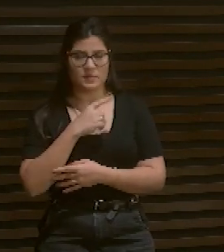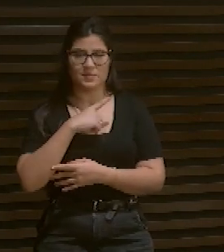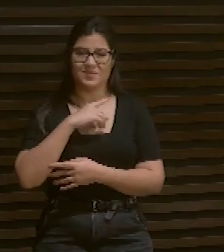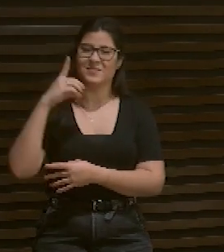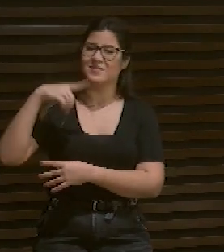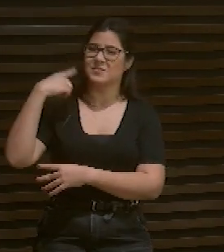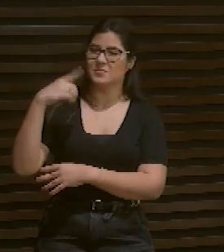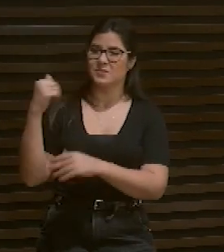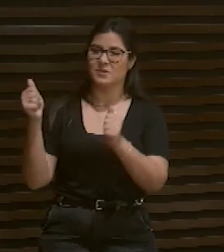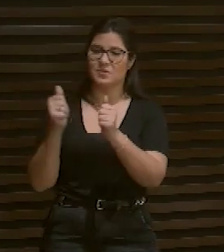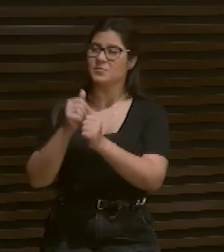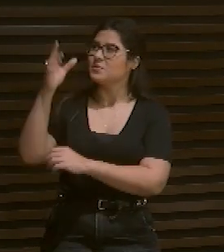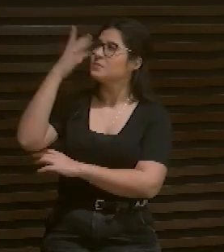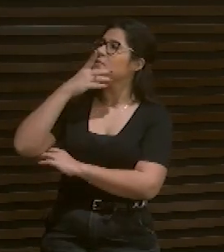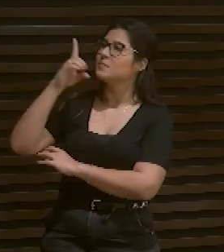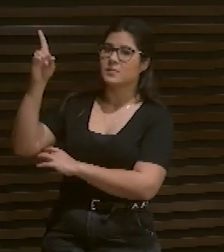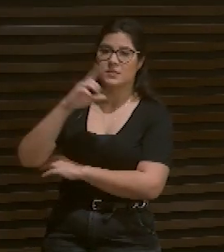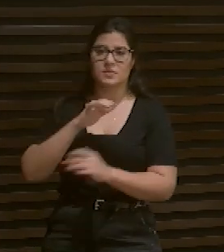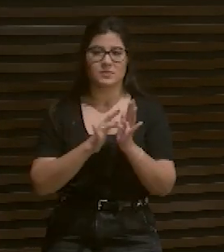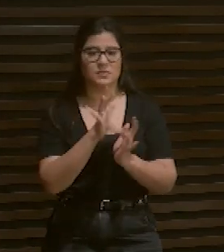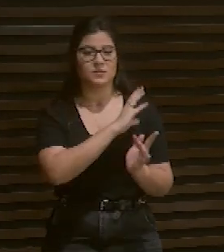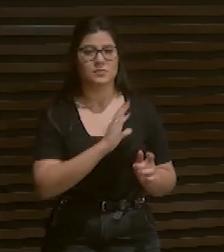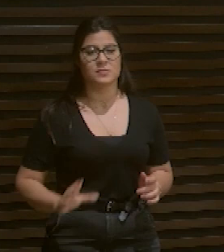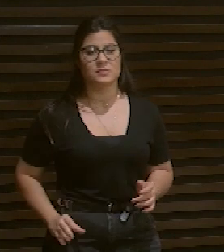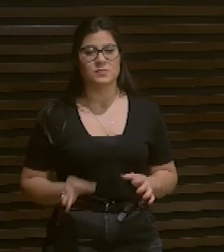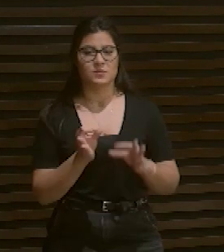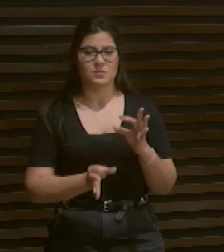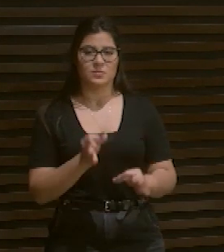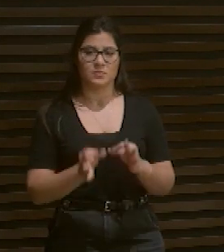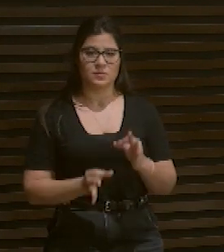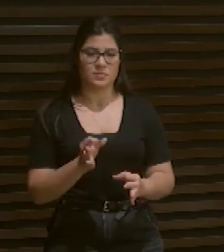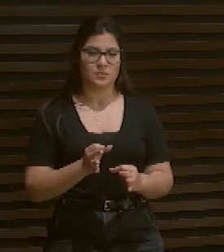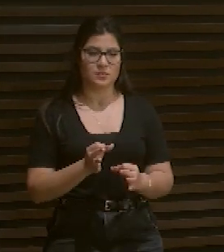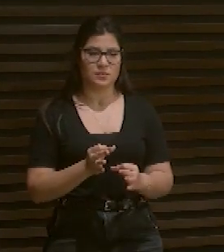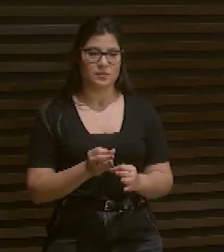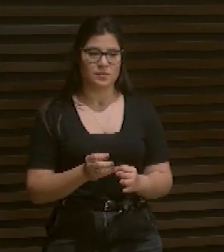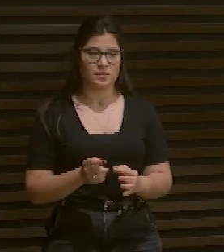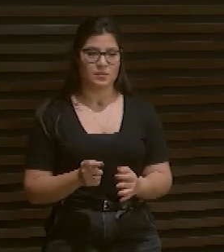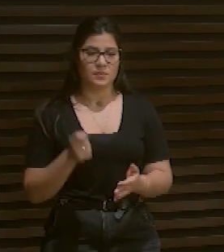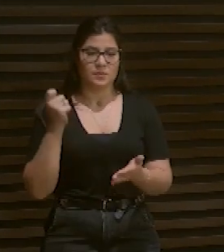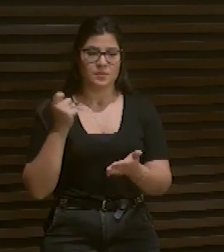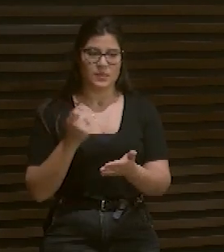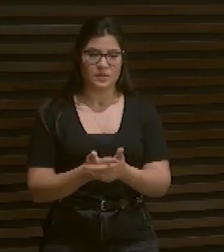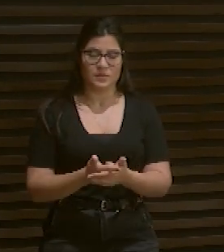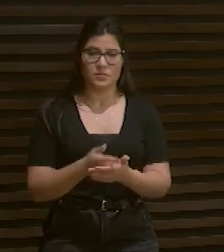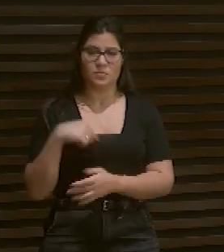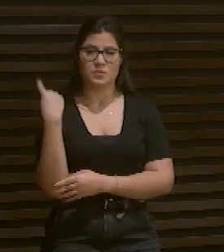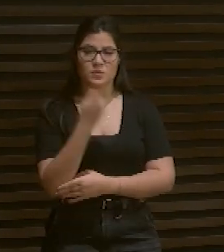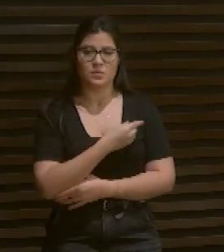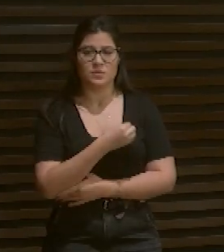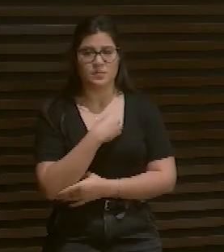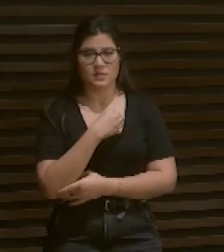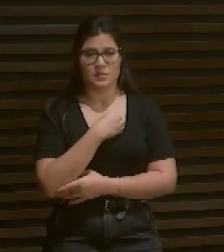junto ao Pai, Jesus Cristo, o justo. E ele é a propiciação pelos nossos pecados, e não somente